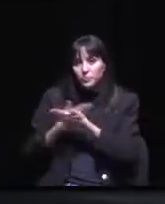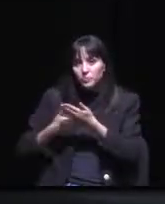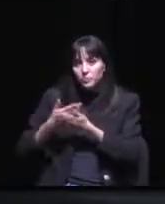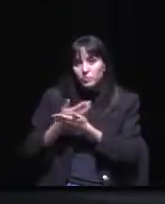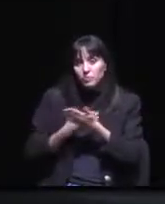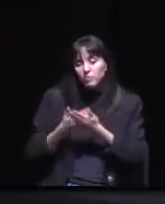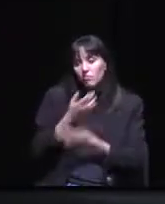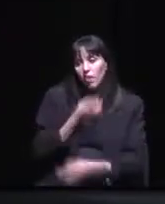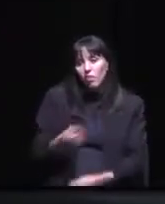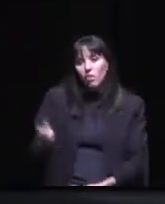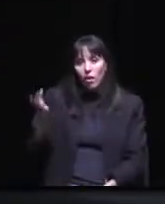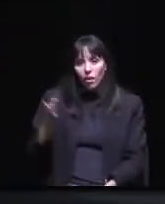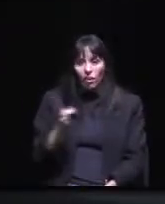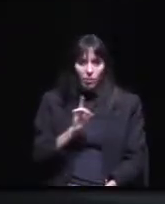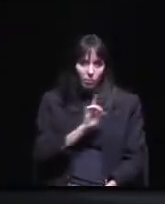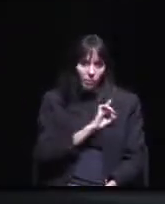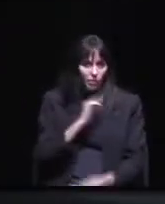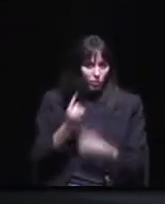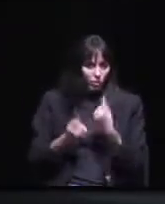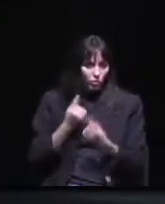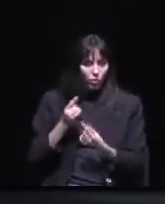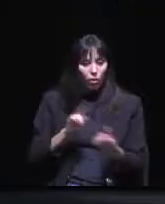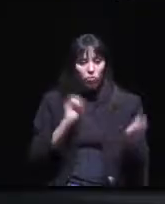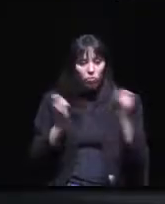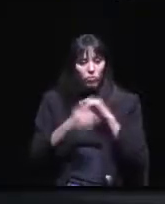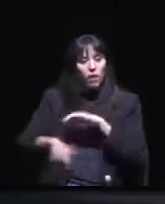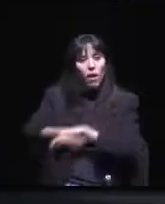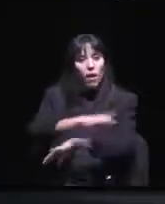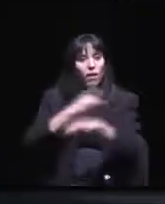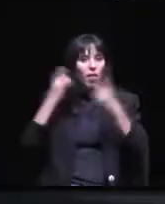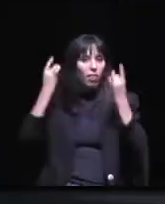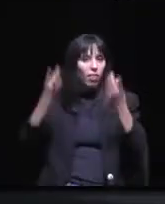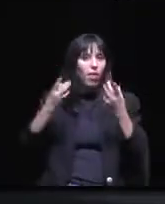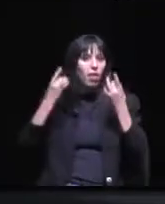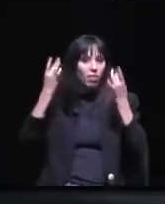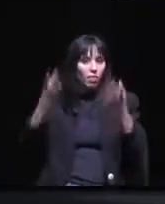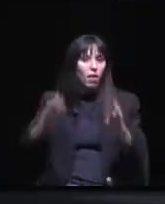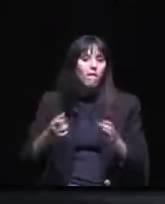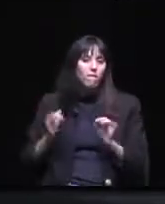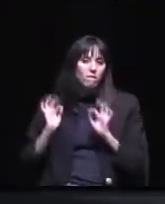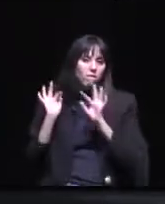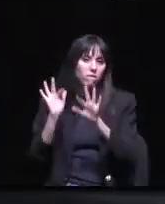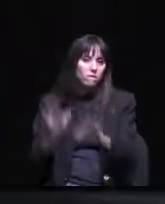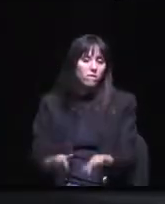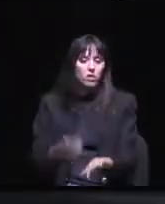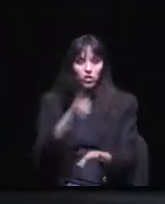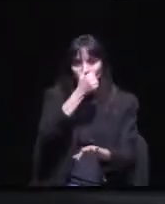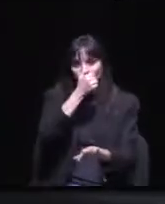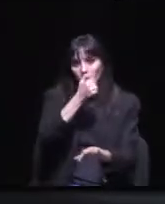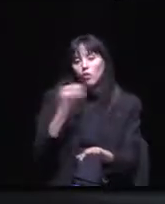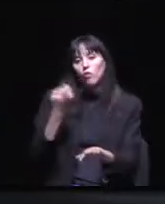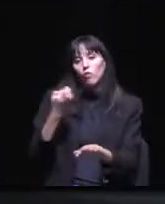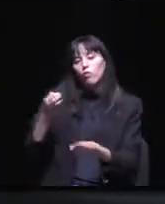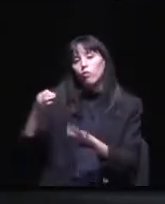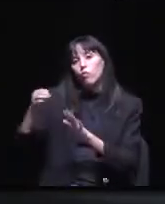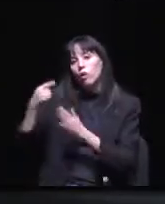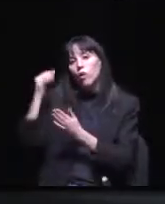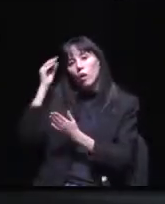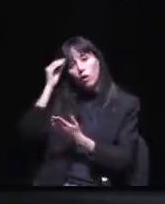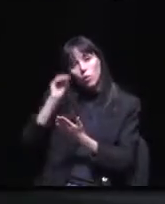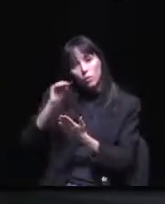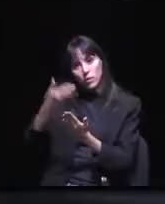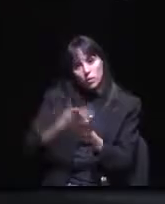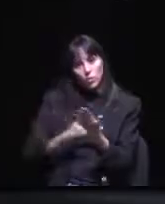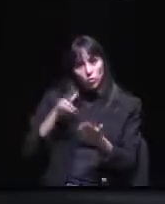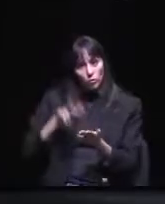económicos de alguns privados, transformando-o num recinto de espetáculos de massas, contrariando recomendações aprovadas nesta